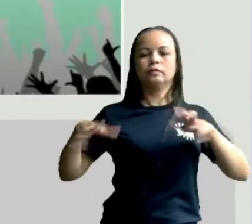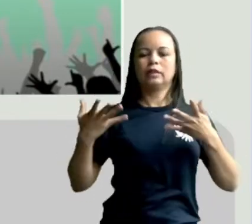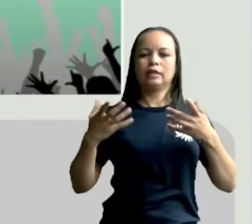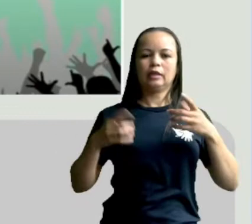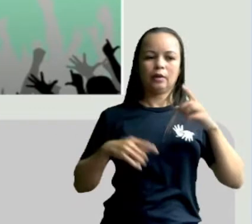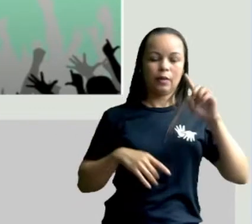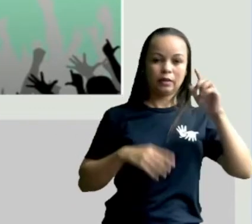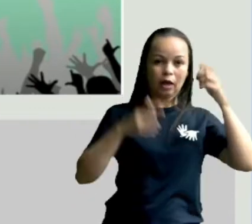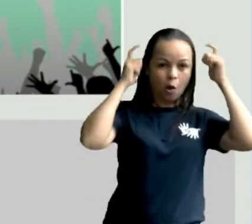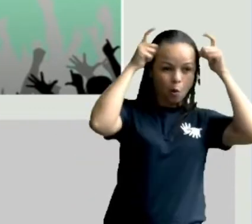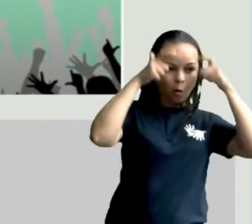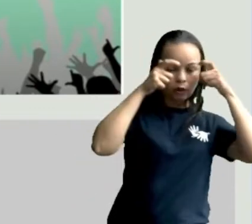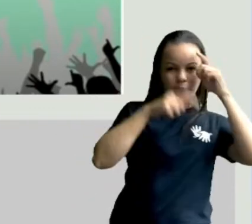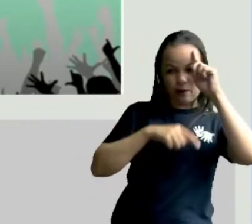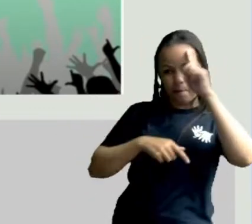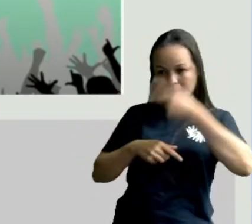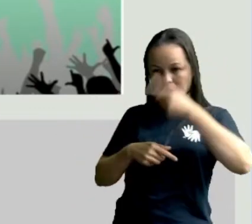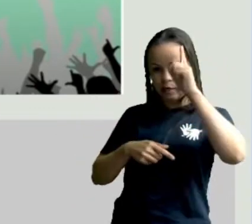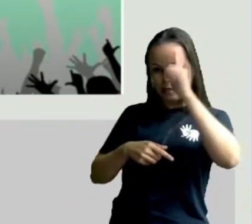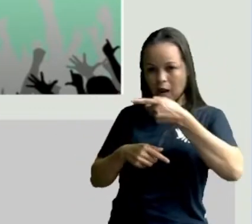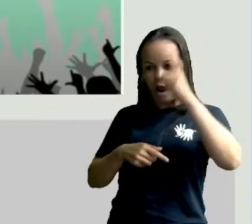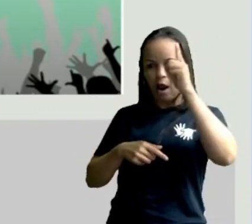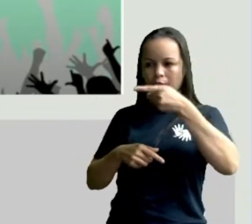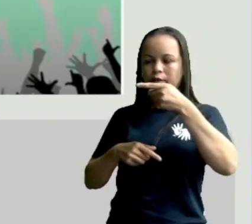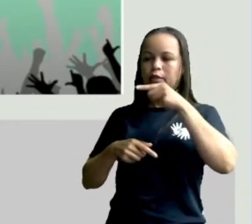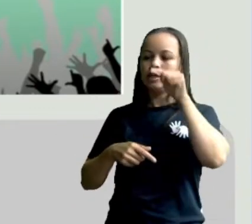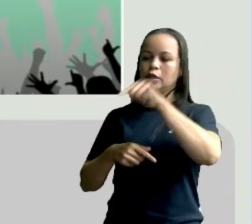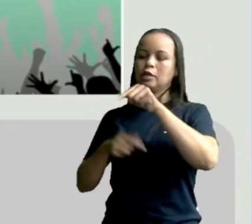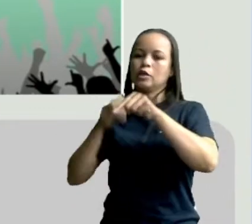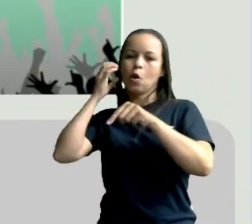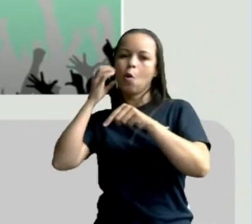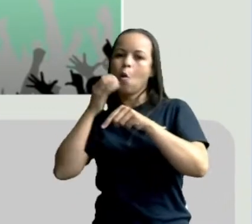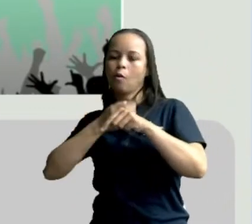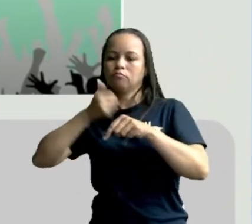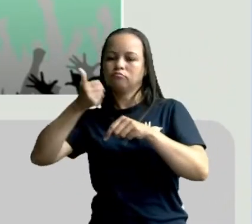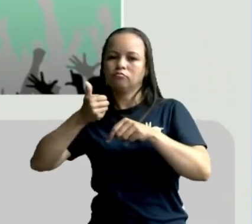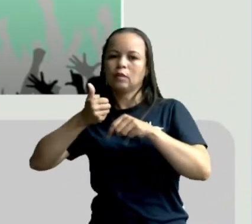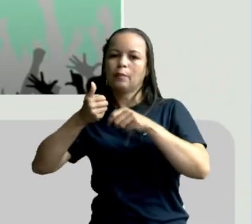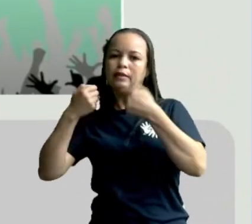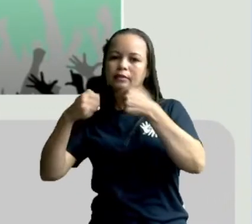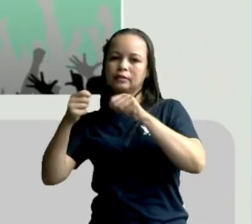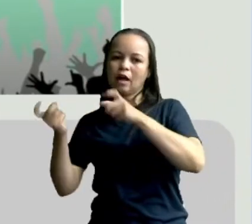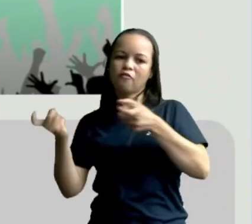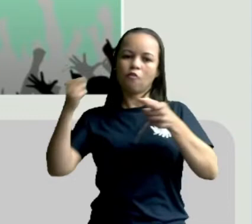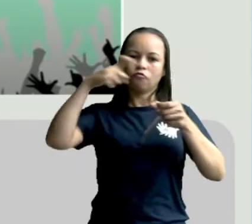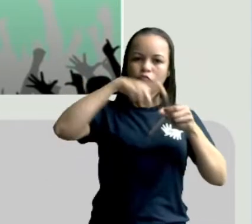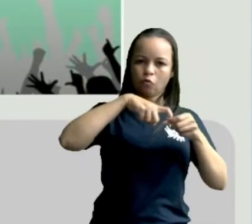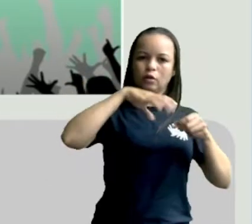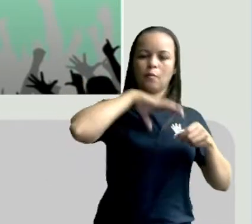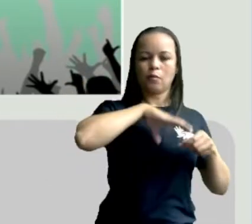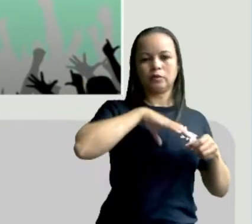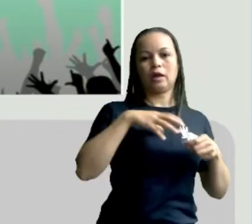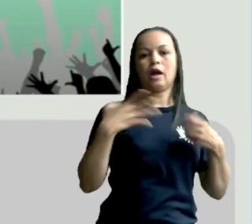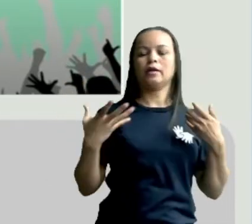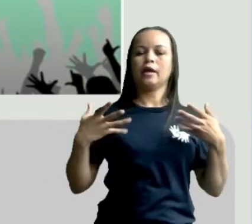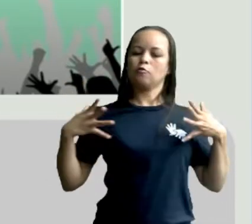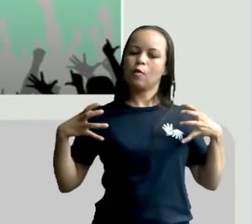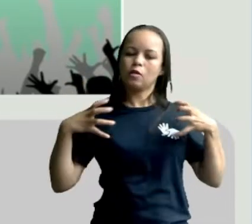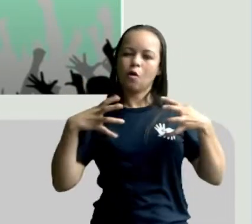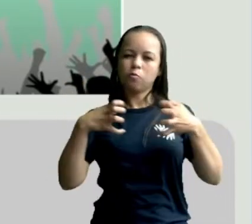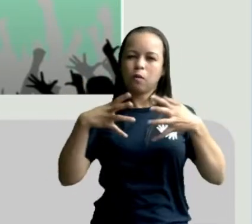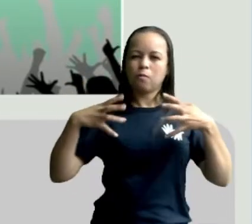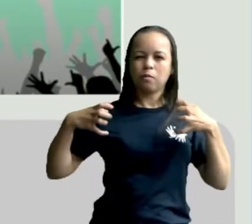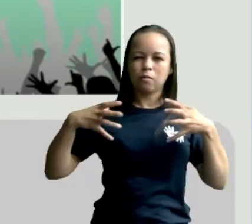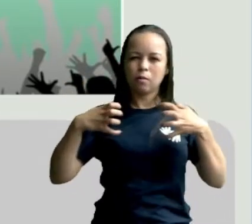lá de que Dom Pedro teria que voltar. Dom Pedro disse que não iria e aí eles começaram a entrar em